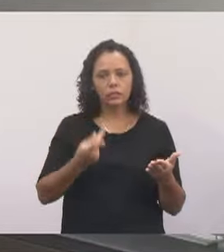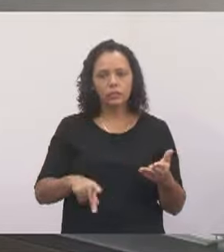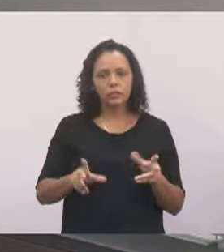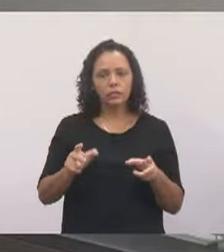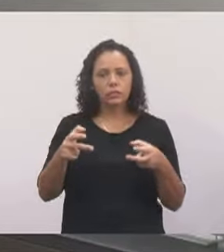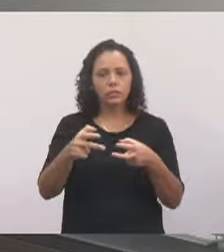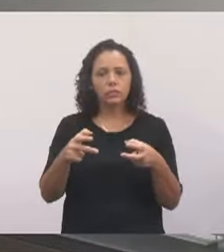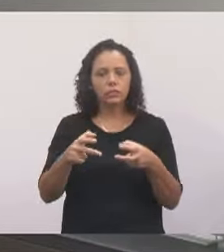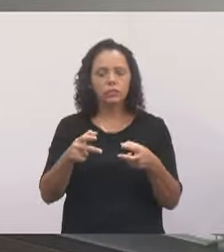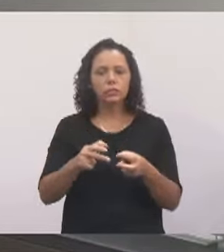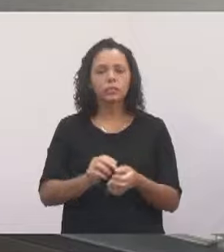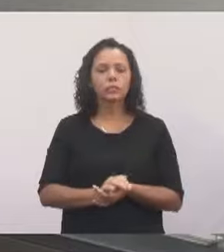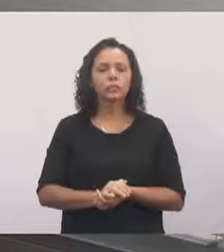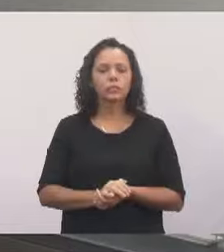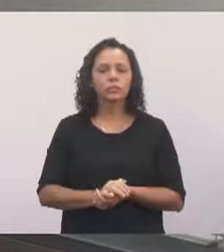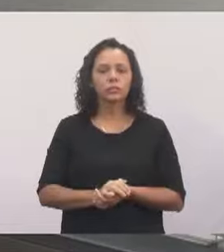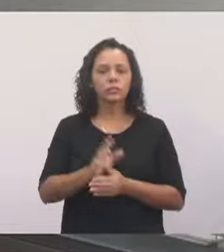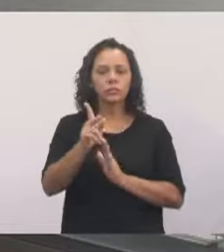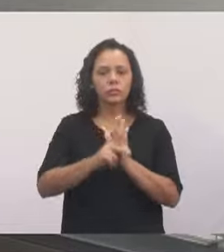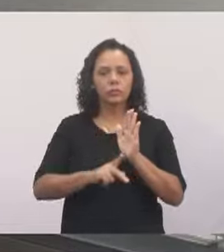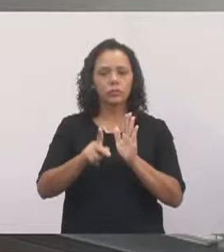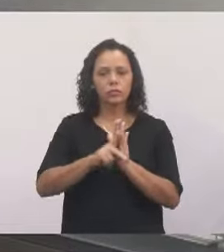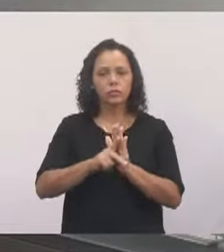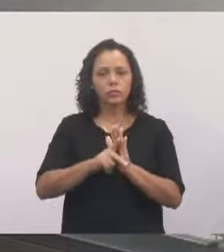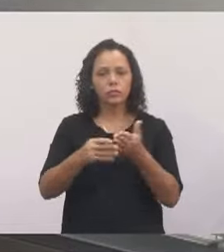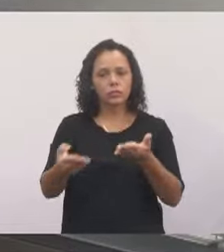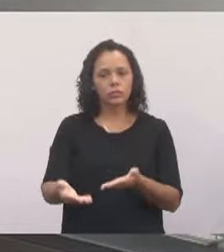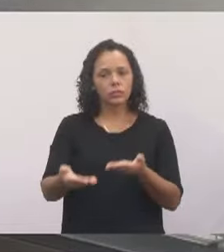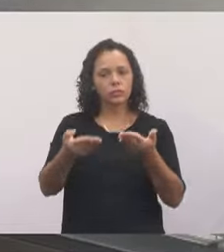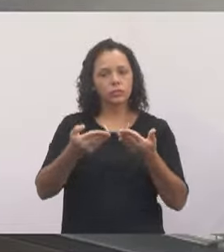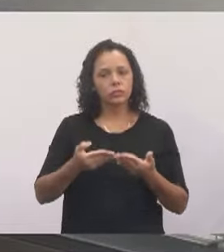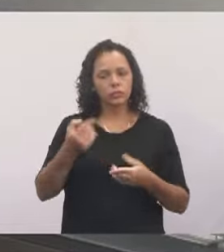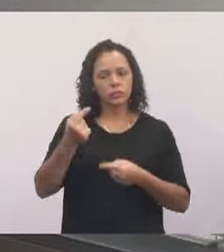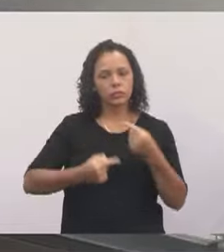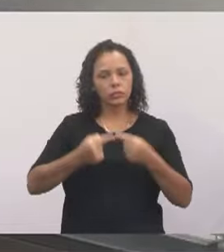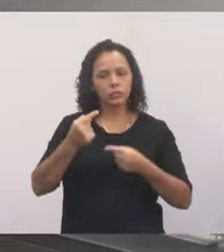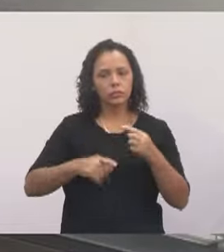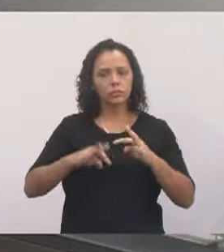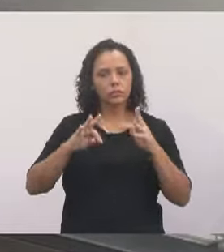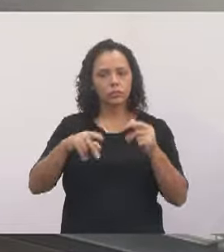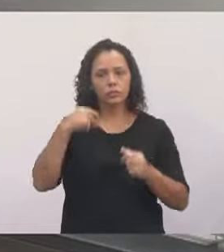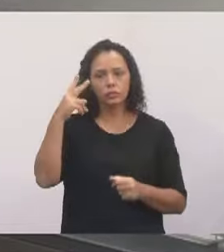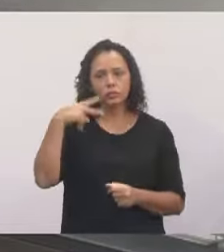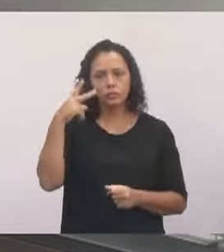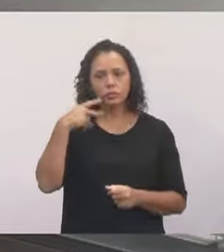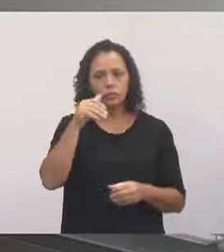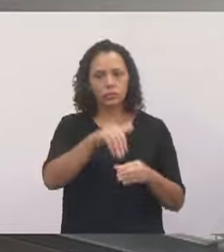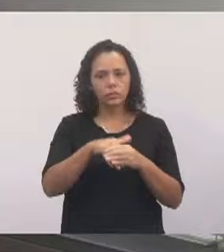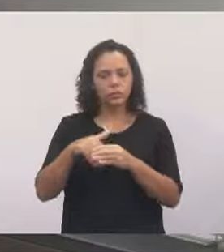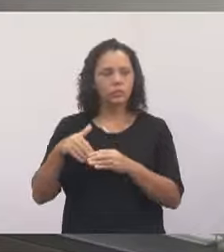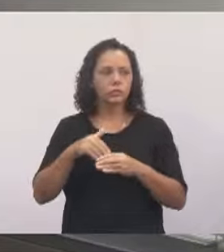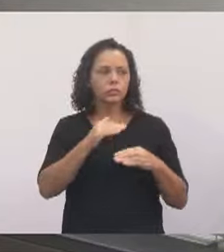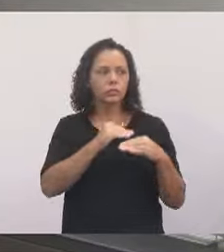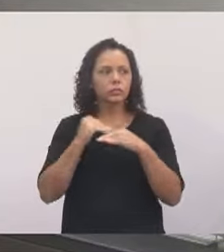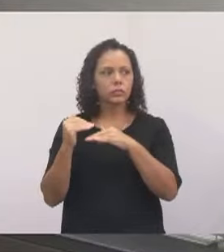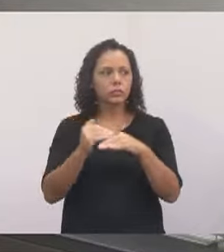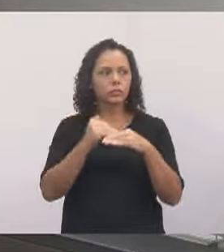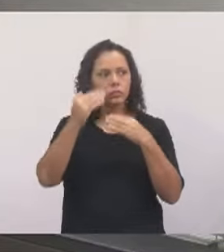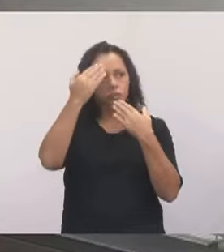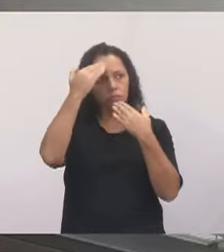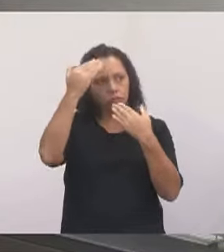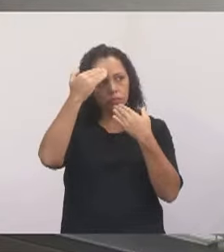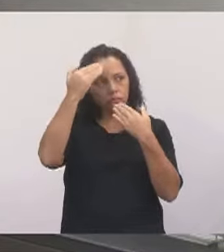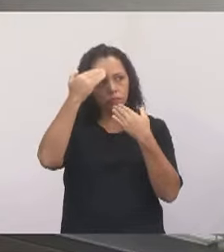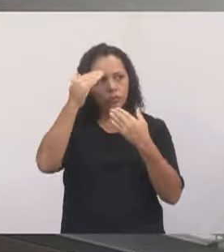que colocou esses projetos em pauta, e a todos os vereadores pelos votos favoráveis aí. Muito